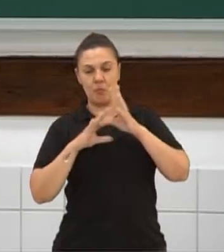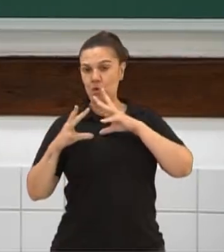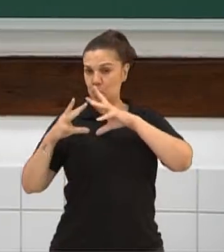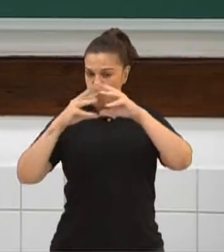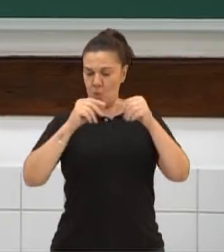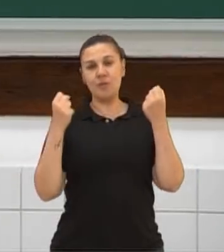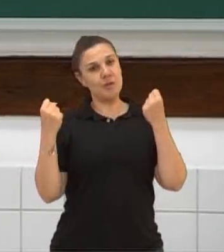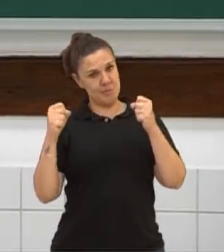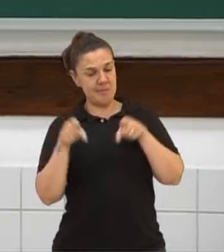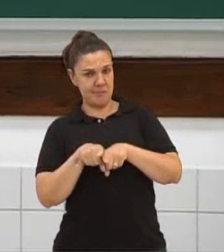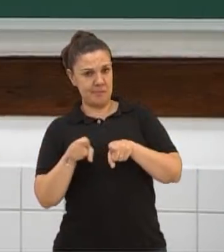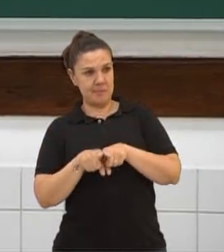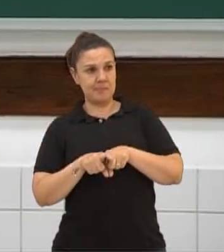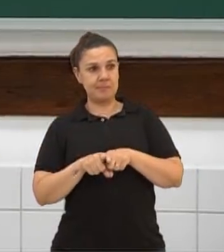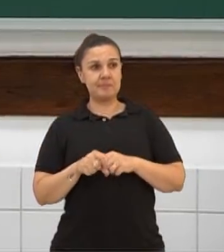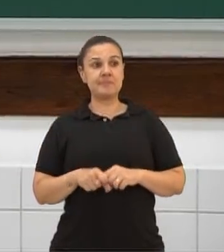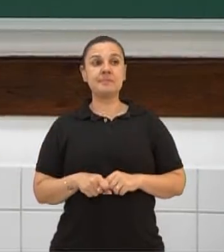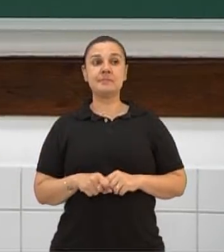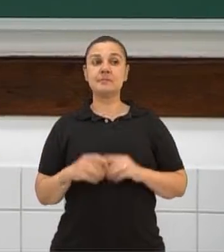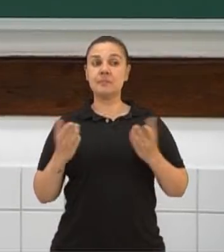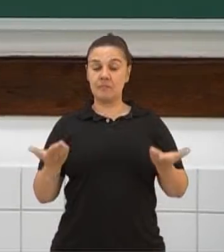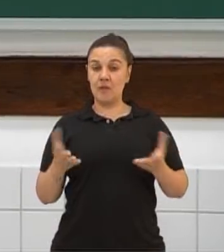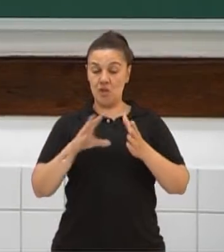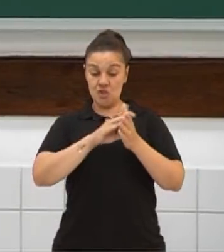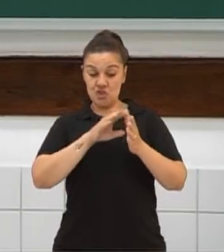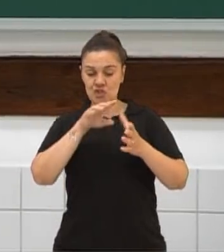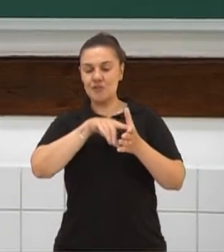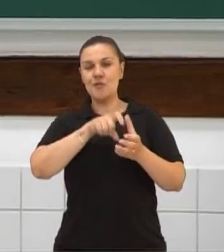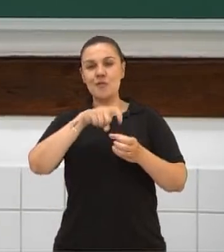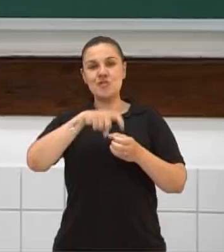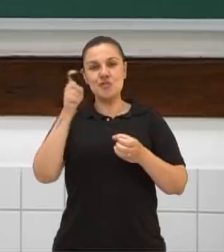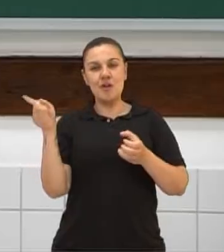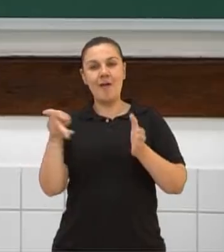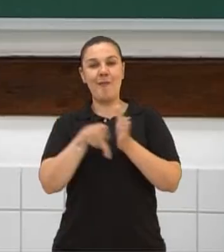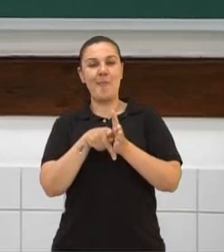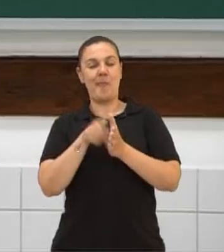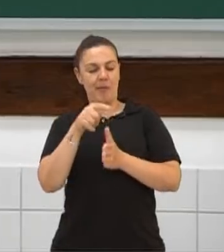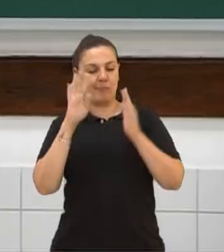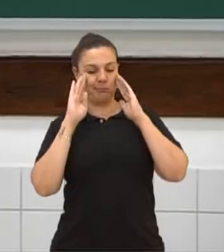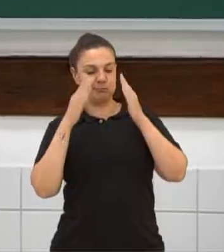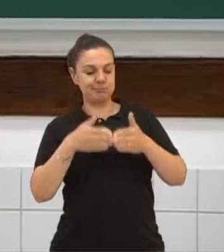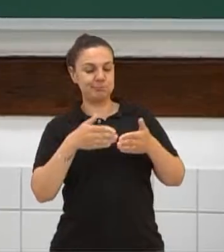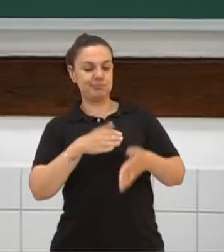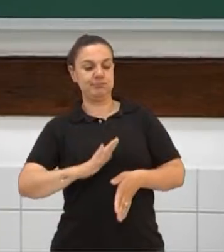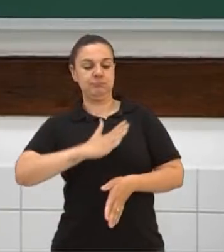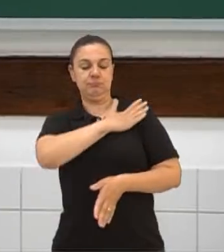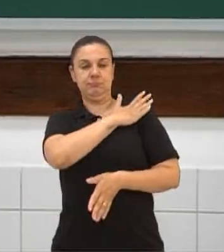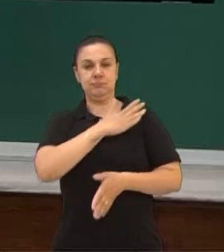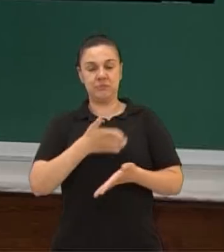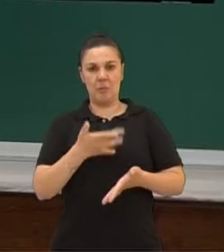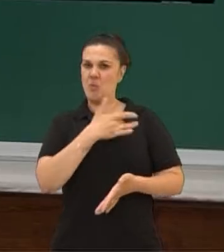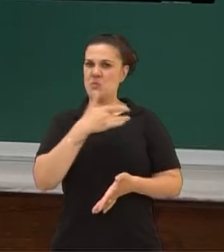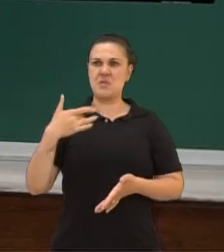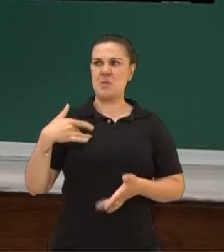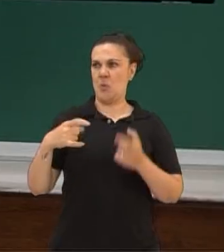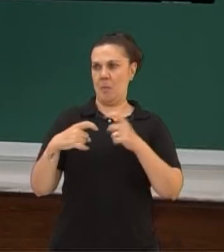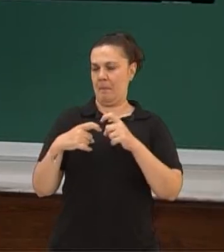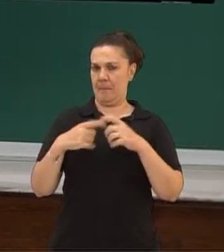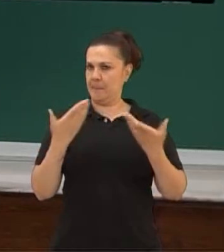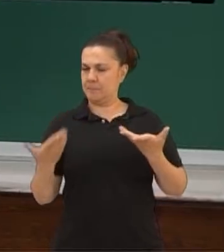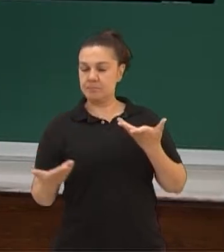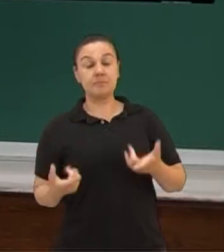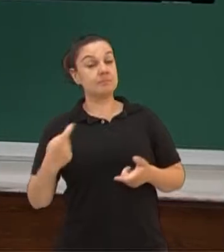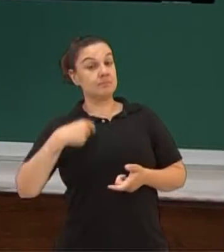como um todo, mas como a gente já falou da história da educação física, era tirar um pouco esse caráter militarista e higienista da educação. E começar a